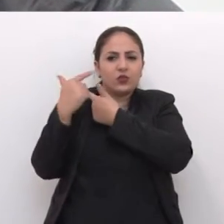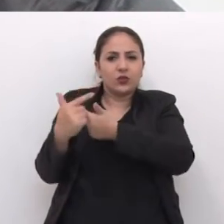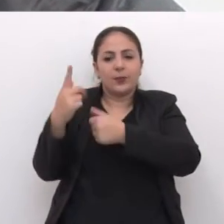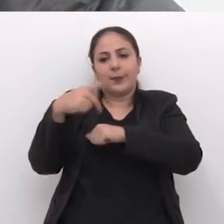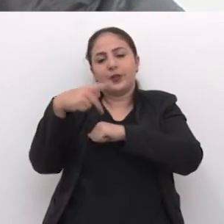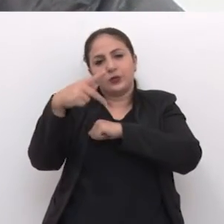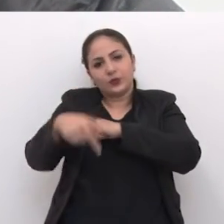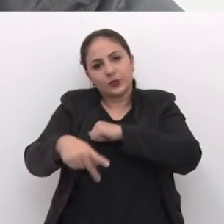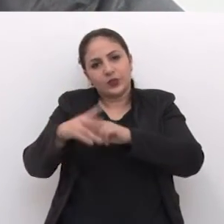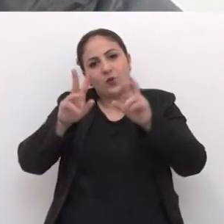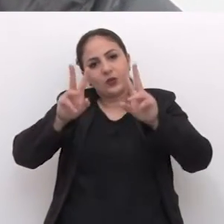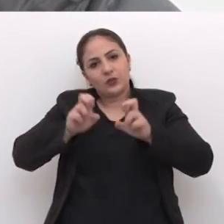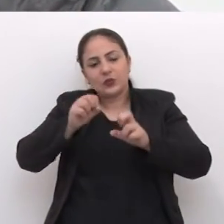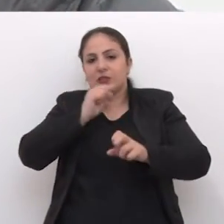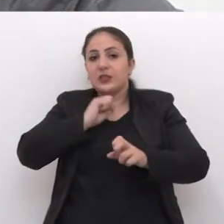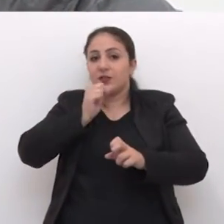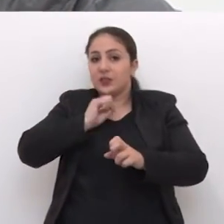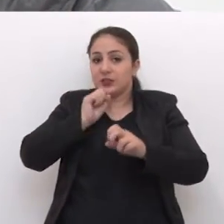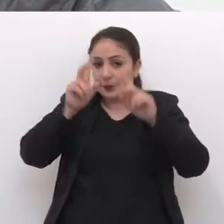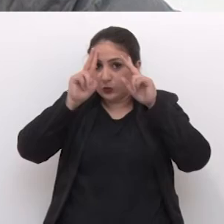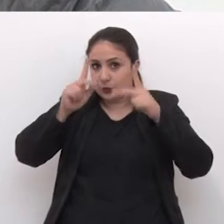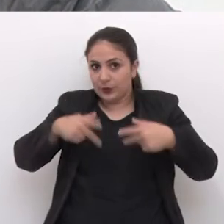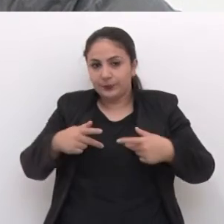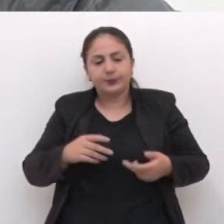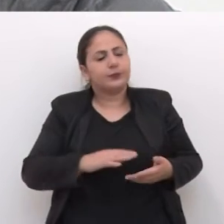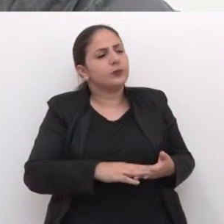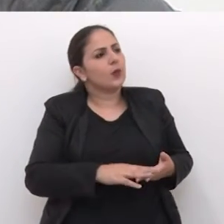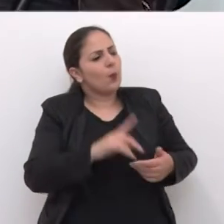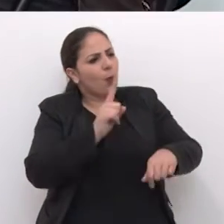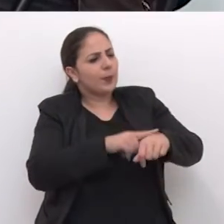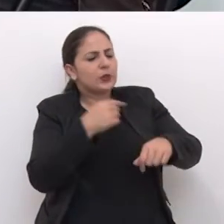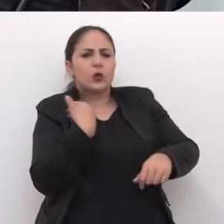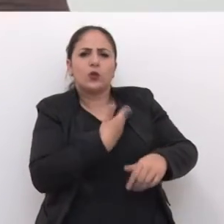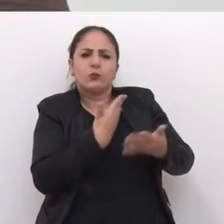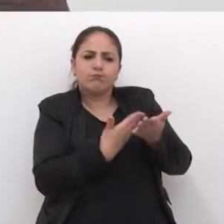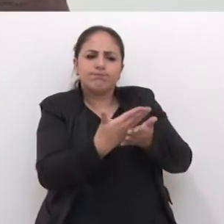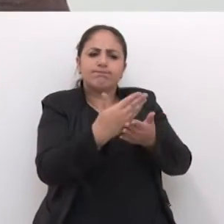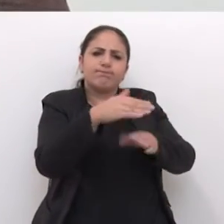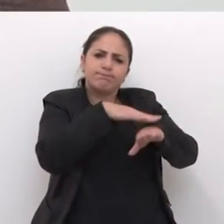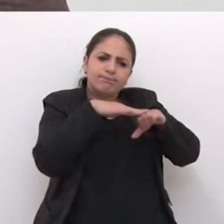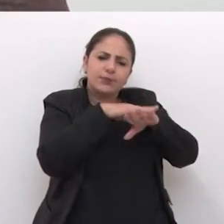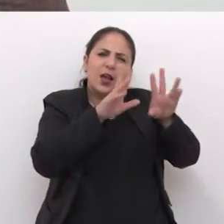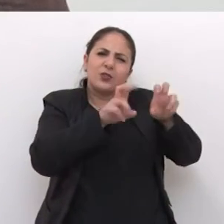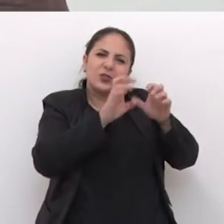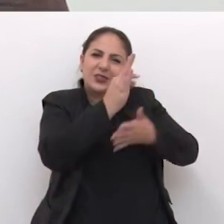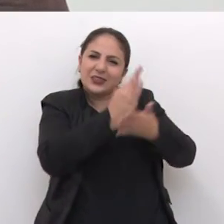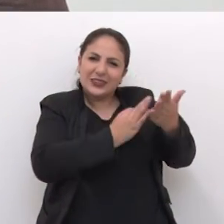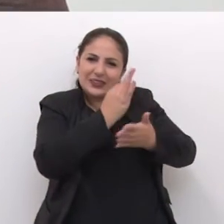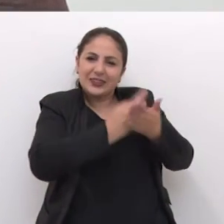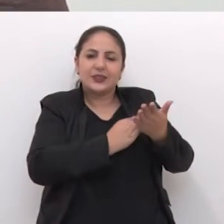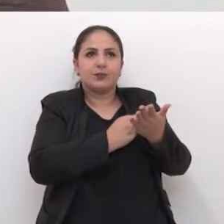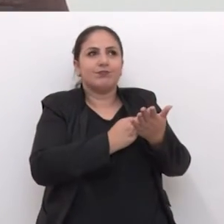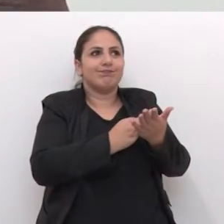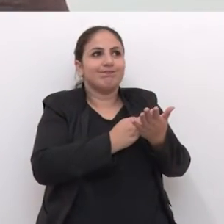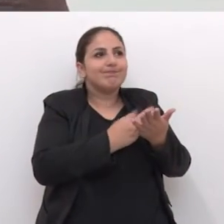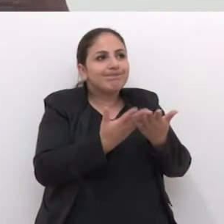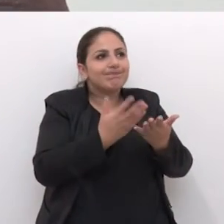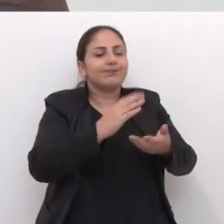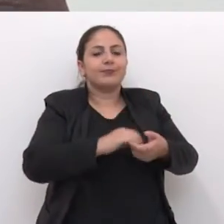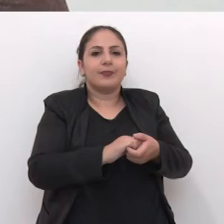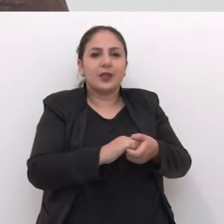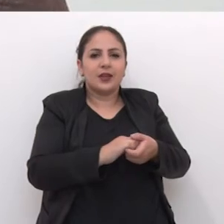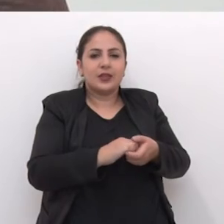Já temos tradição em Passo Fundo na questão do envelhecimento humano. Quando a gente começou a conversar sobre esses